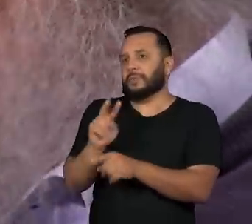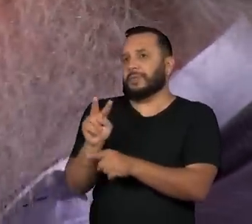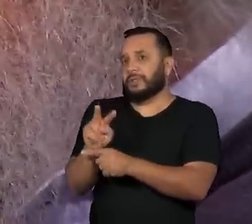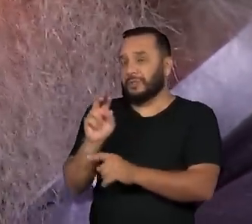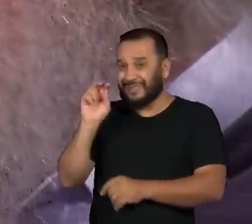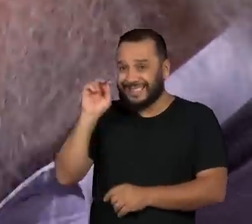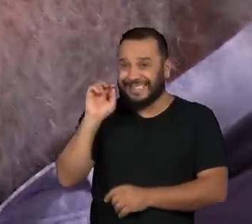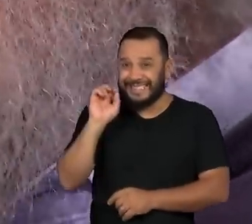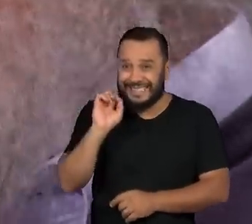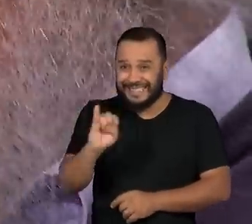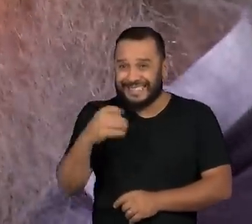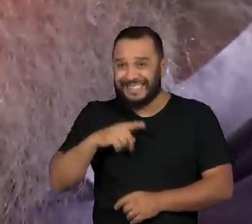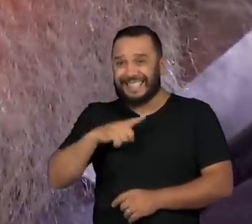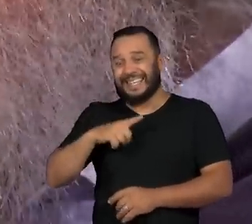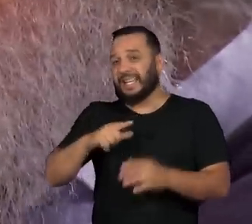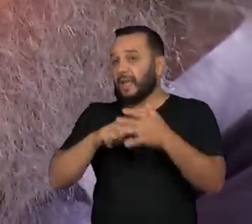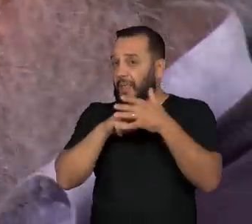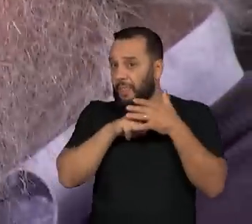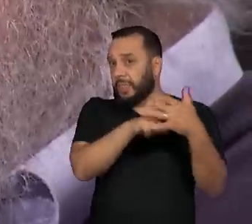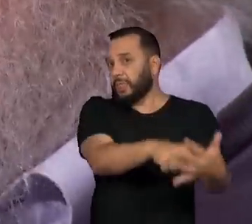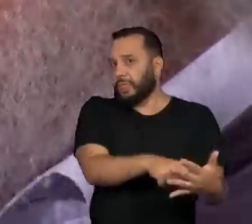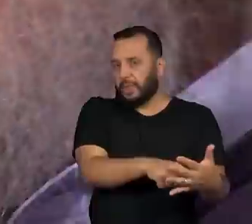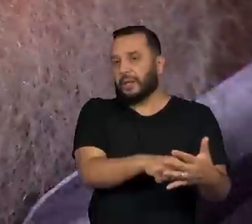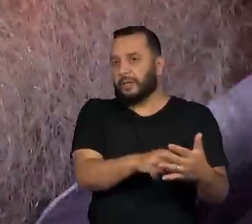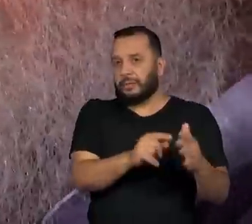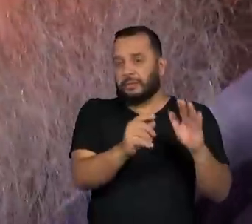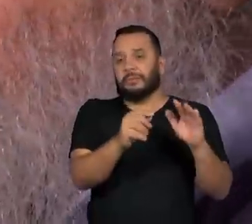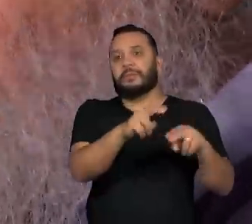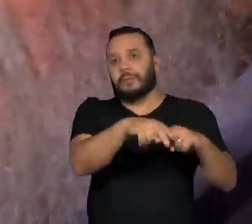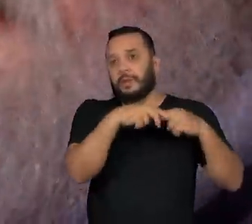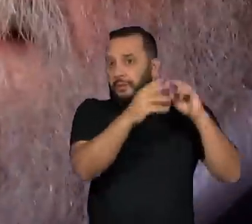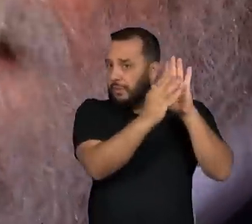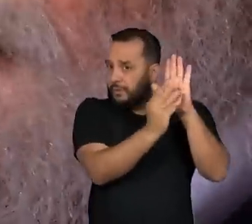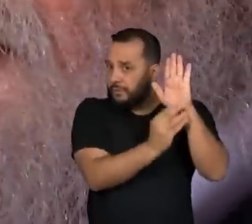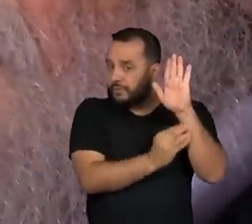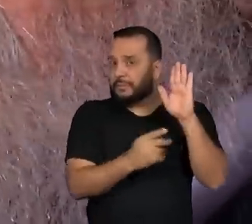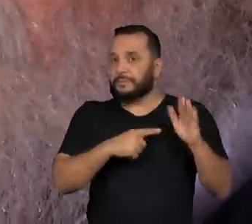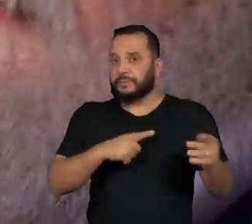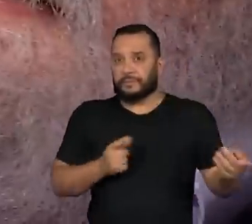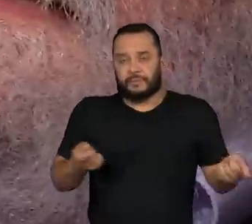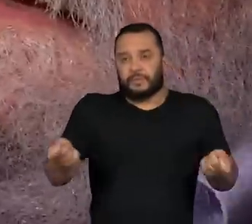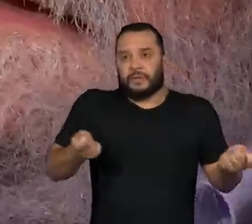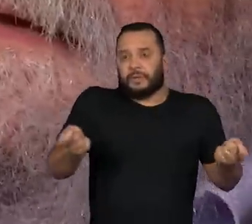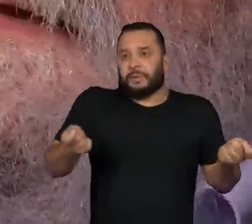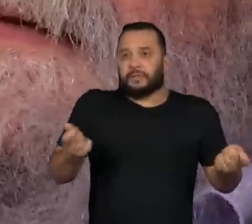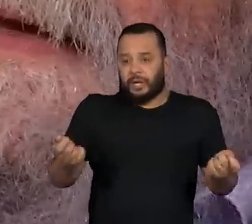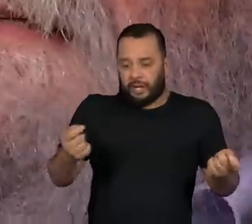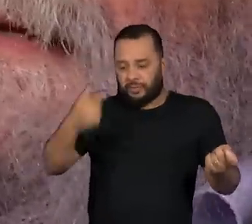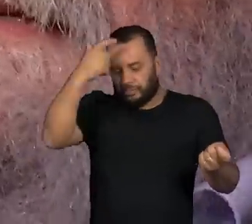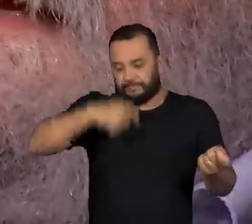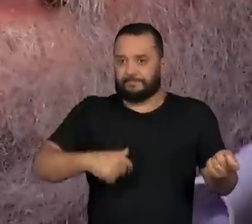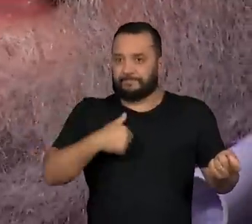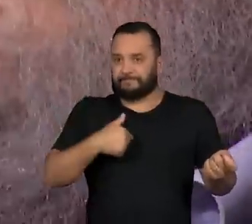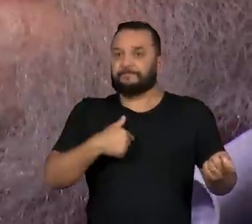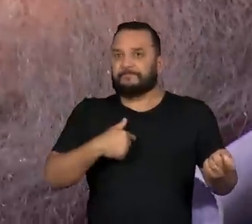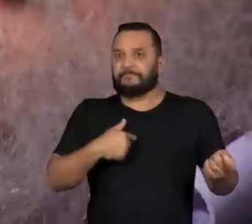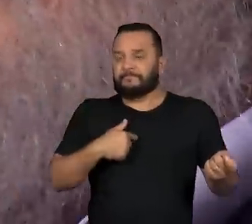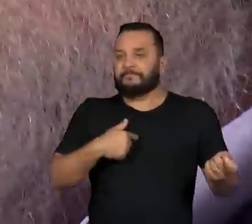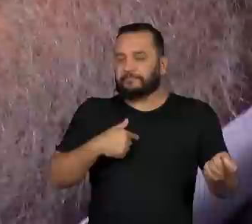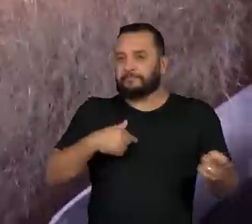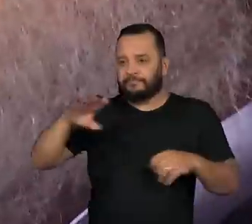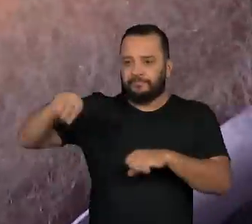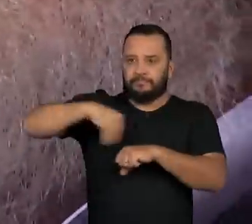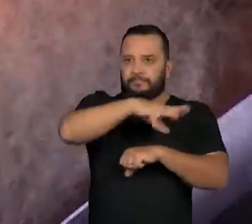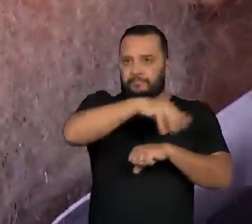houver algo que foi denunciado a partir do do conteúdo o intermediário tem direito de fazer exercer as